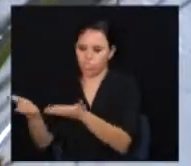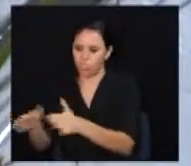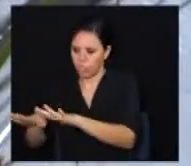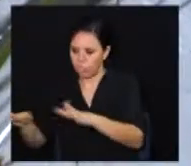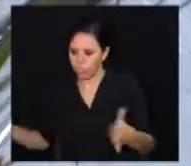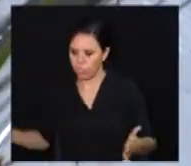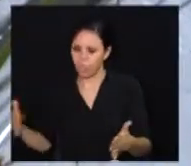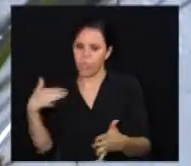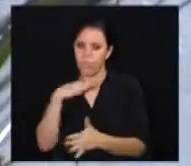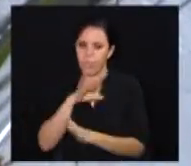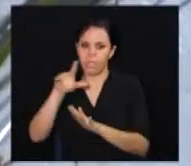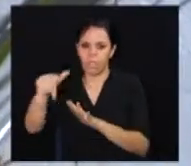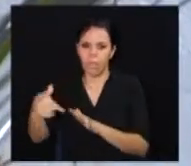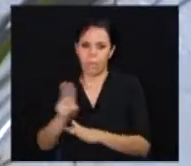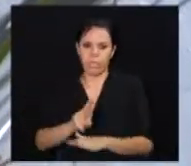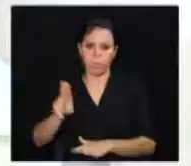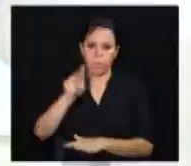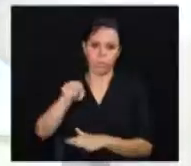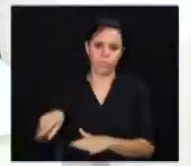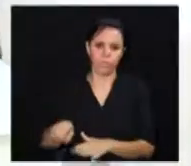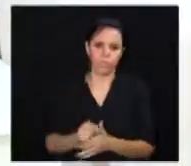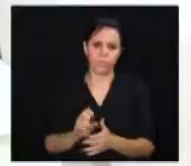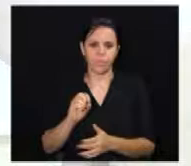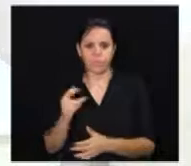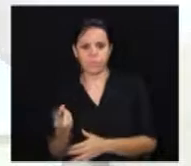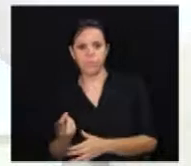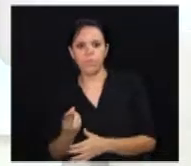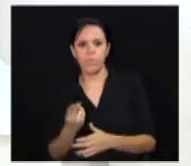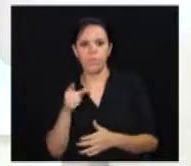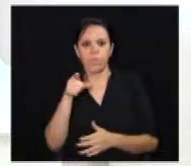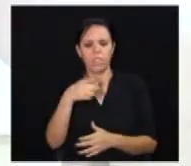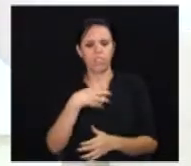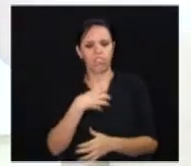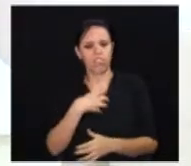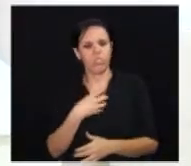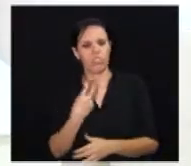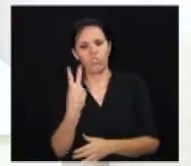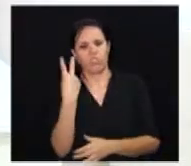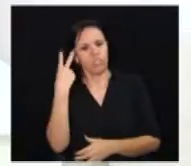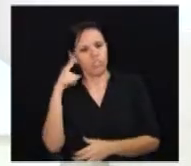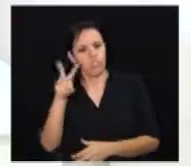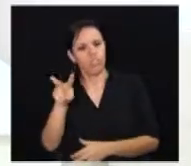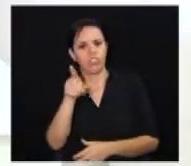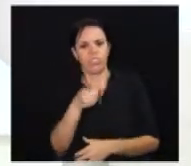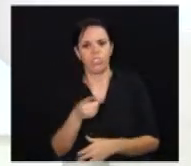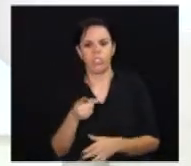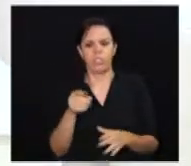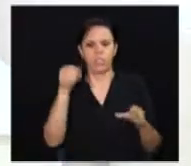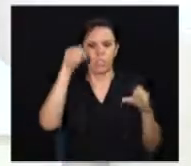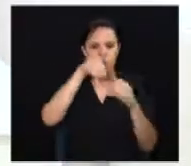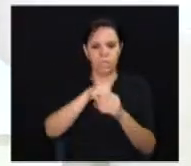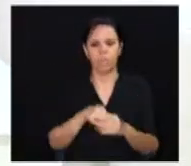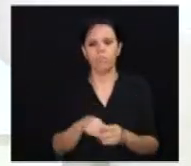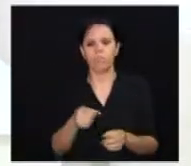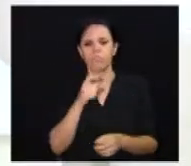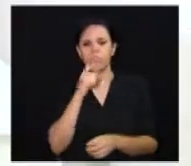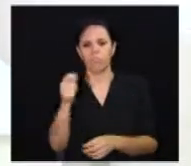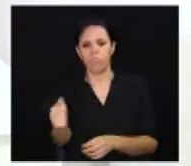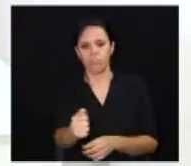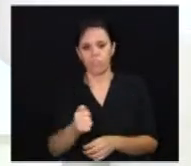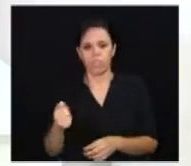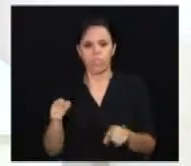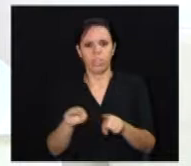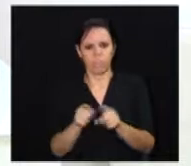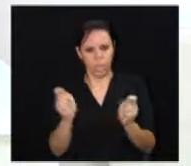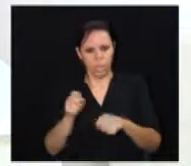escura. Pode congelar. Ou ela, dessa maneira aqui, ela dura uns 2 dias na geladeira. 2 dias? Isso, uns 2 dias na geladeira ela ainda tá boa